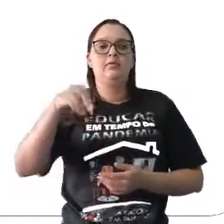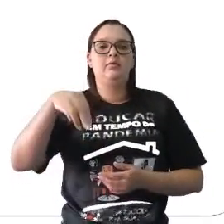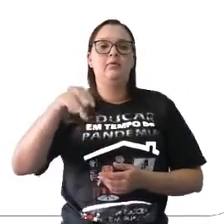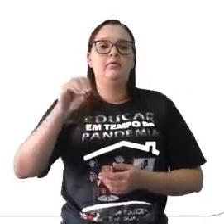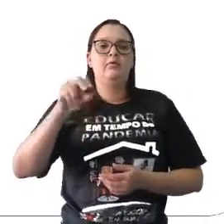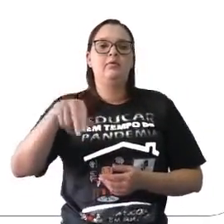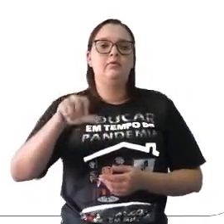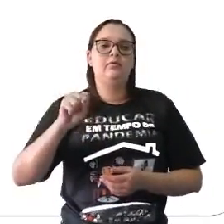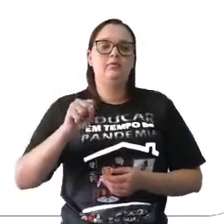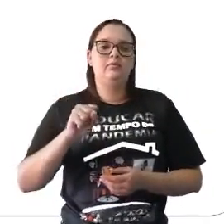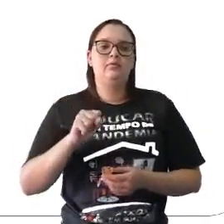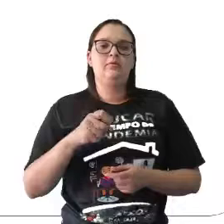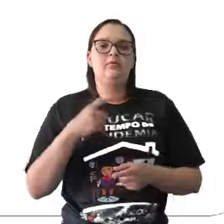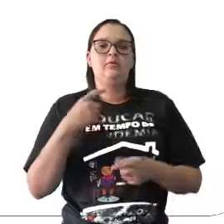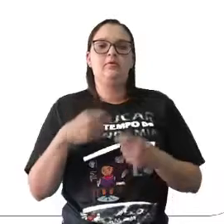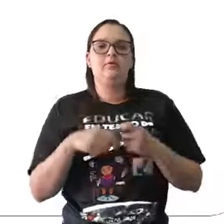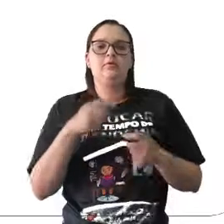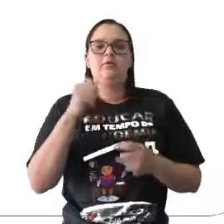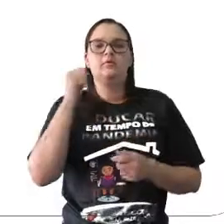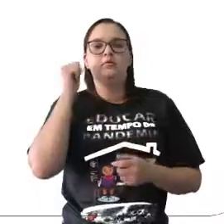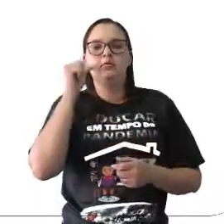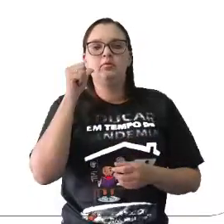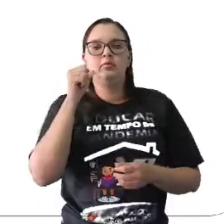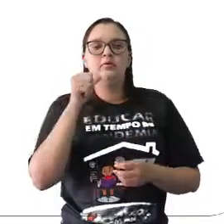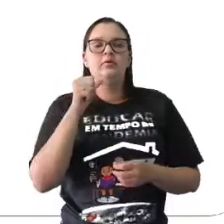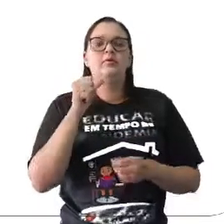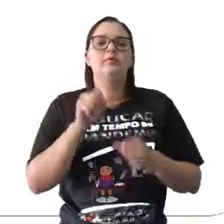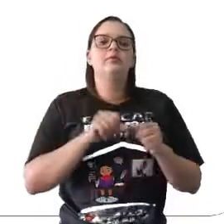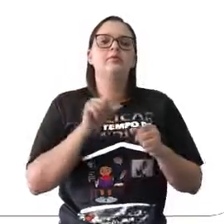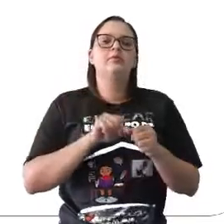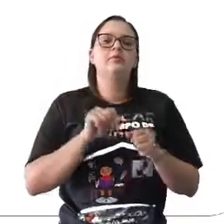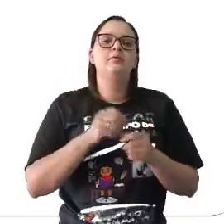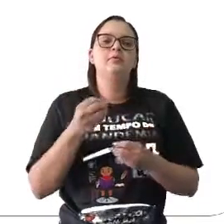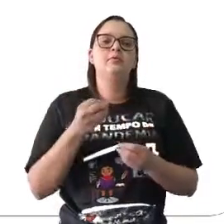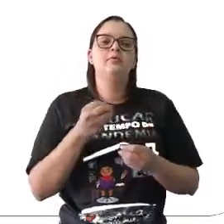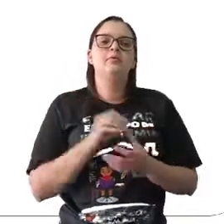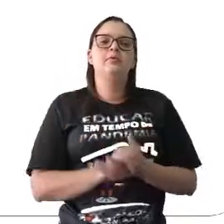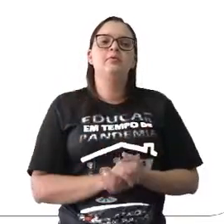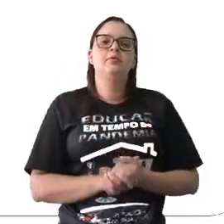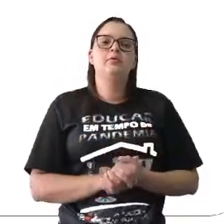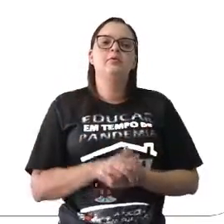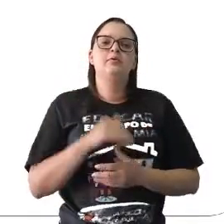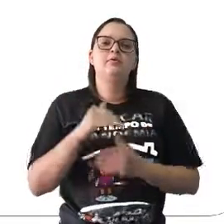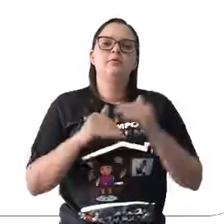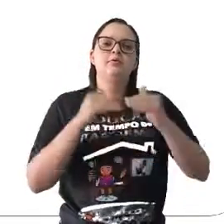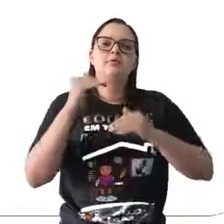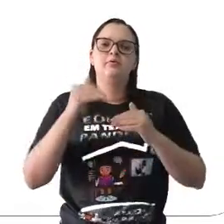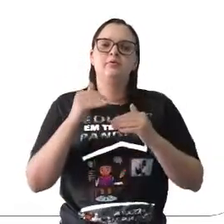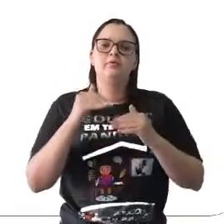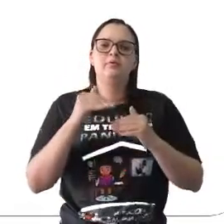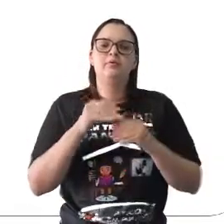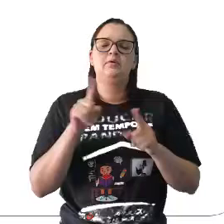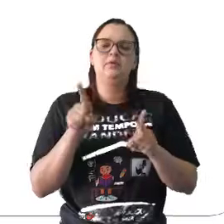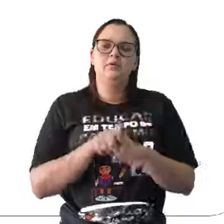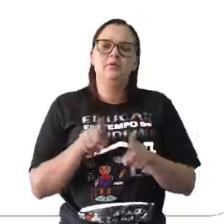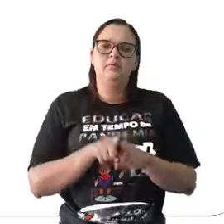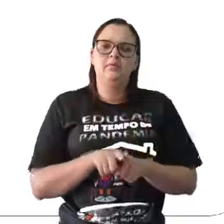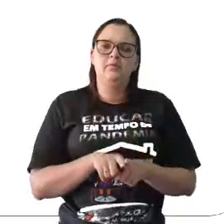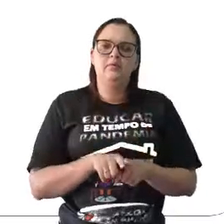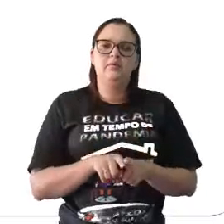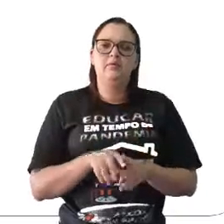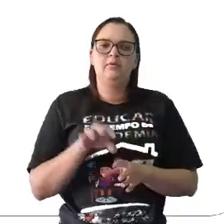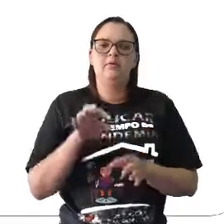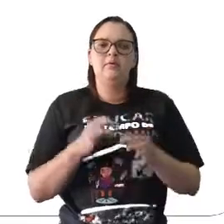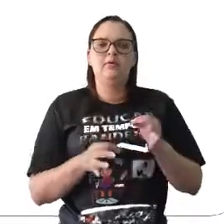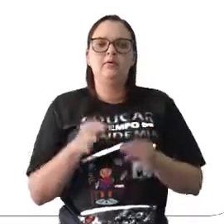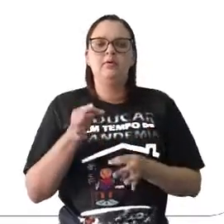responsáveis pelo desenvolvimento das características sexuais secundárias femininas e pelo controle do ciclo menstrual. São